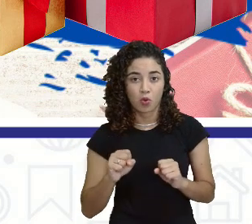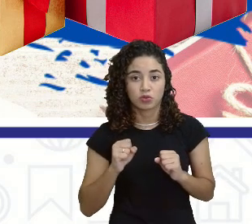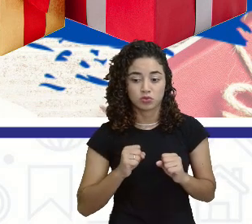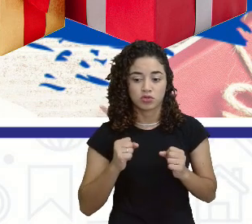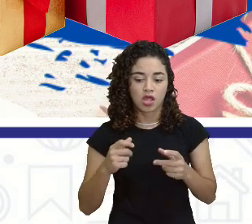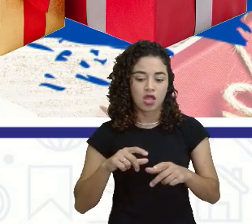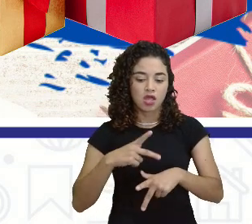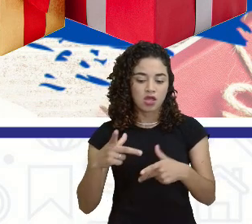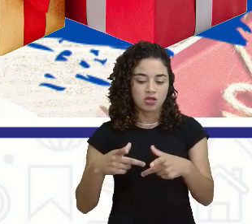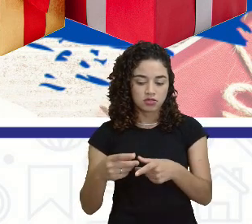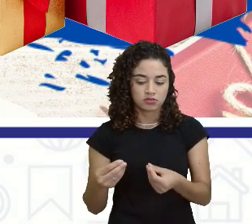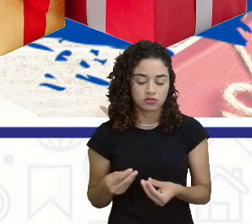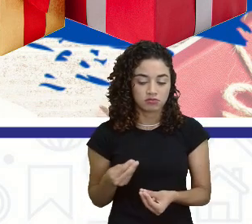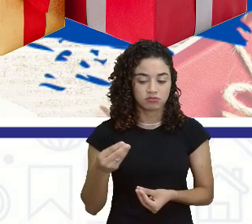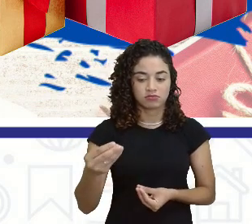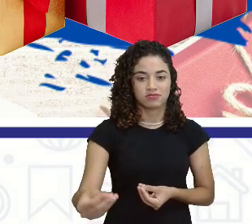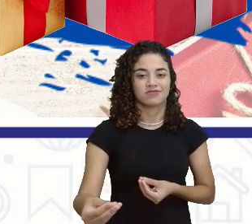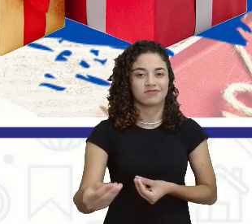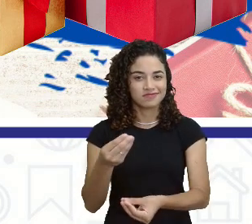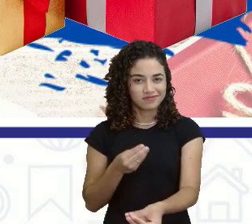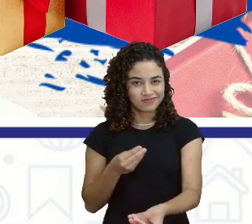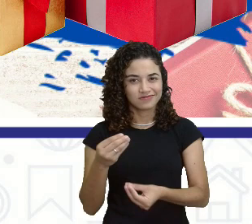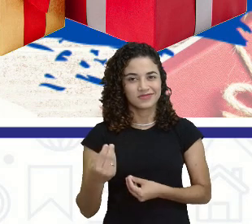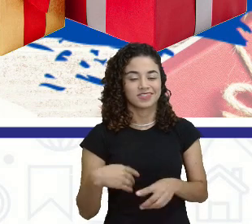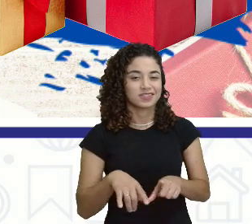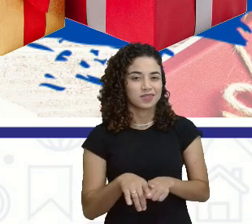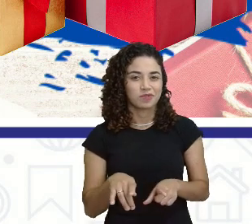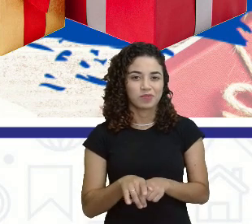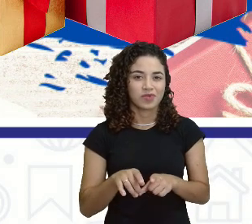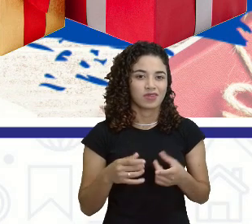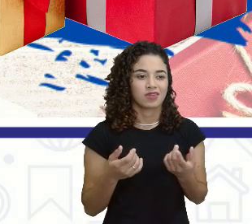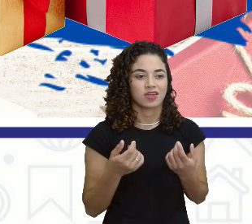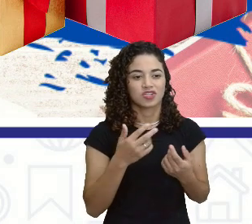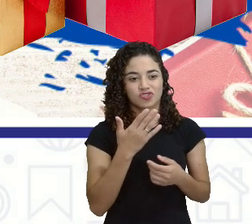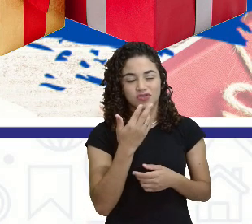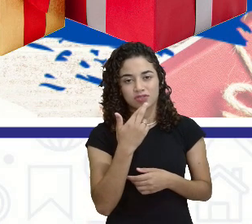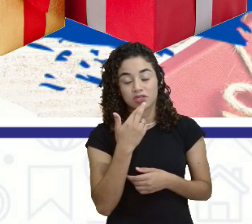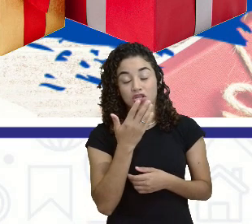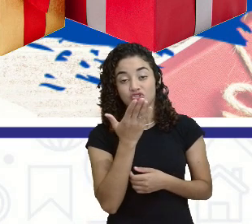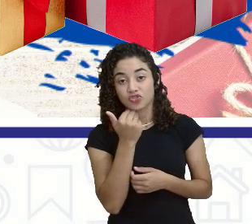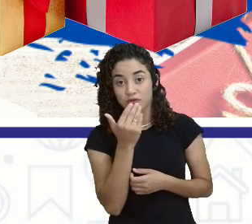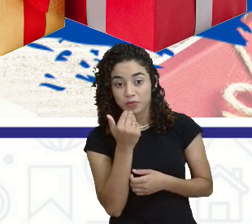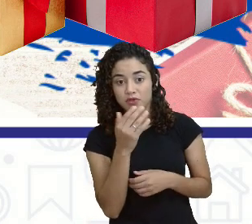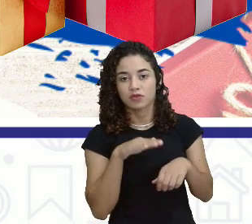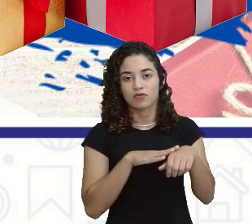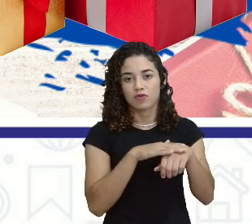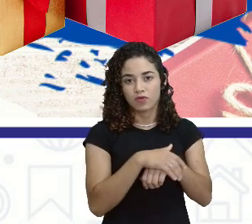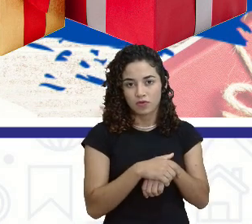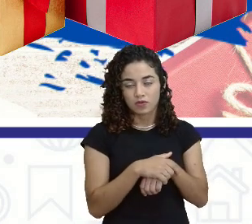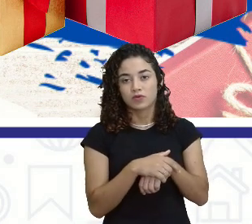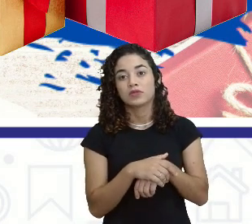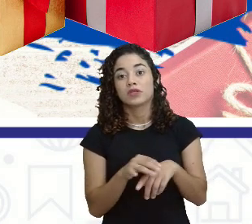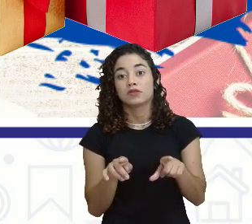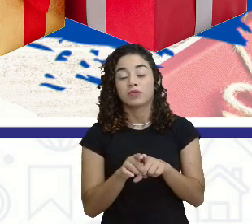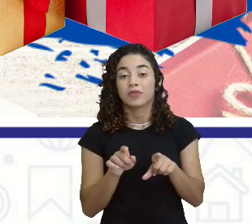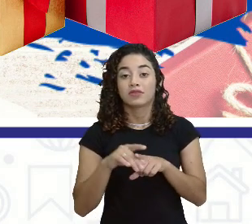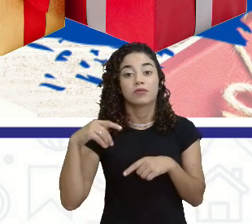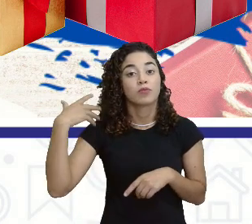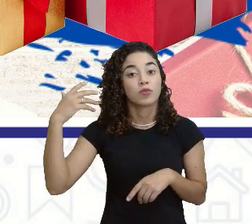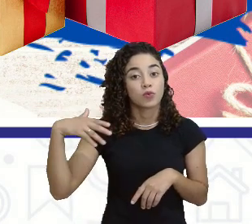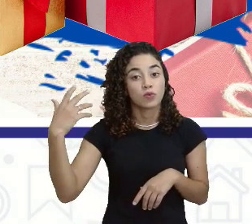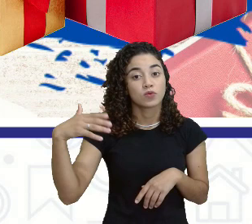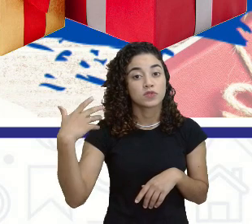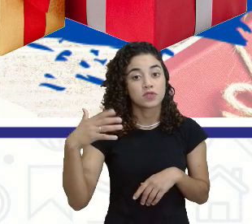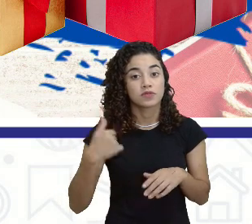e cartões, a ceia do Natal, músicas, né, natalinas usando principalmente sinos e harpas, por